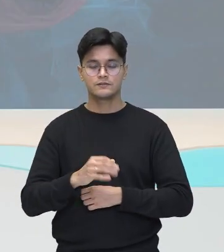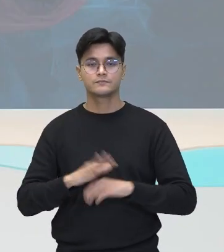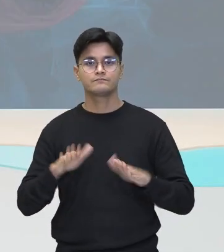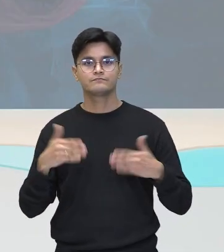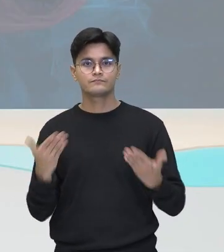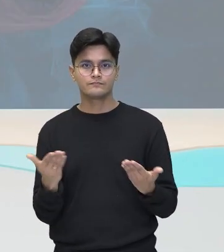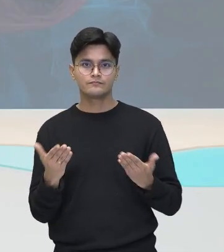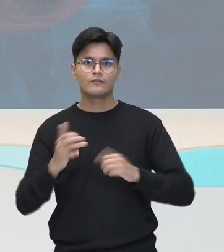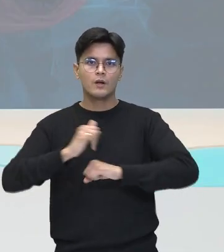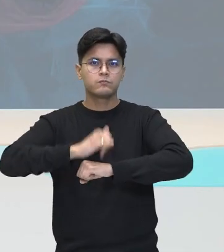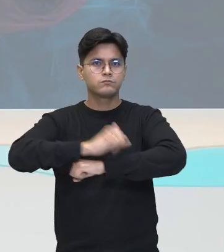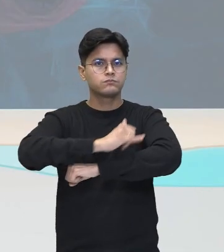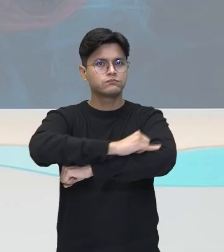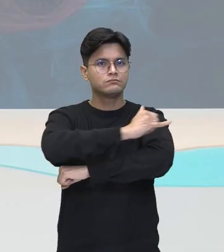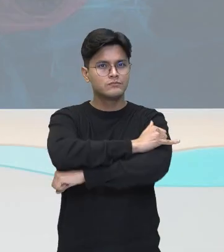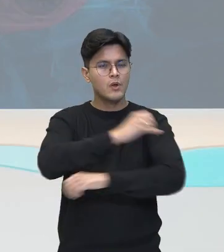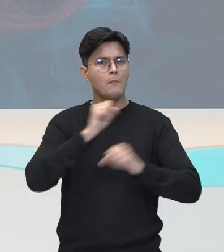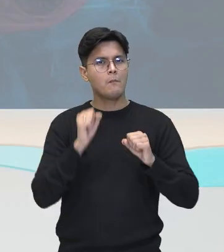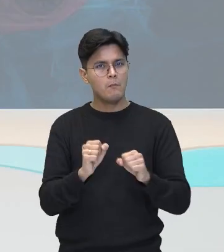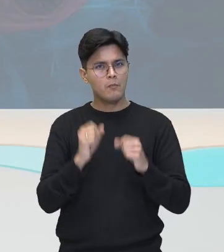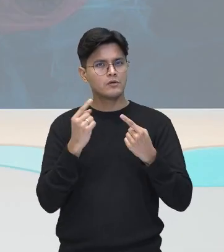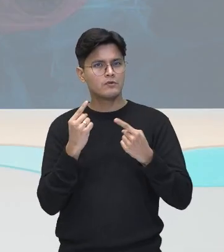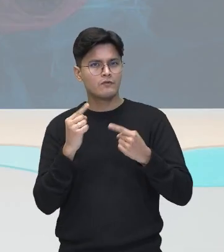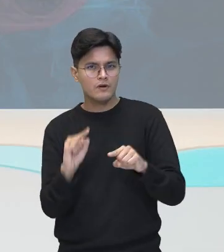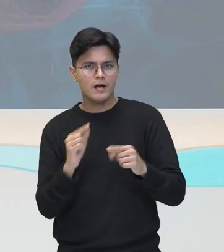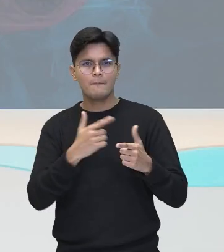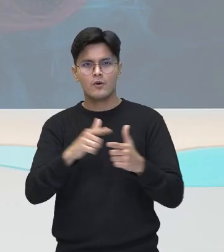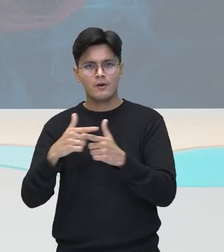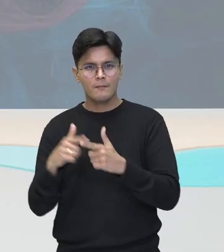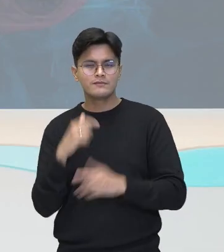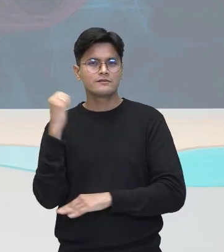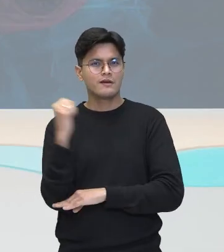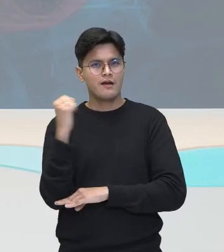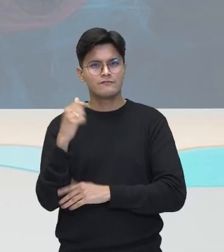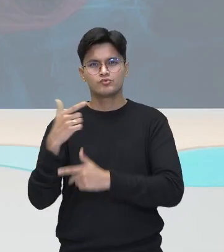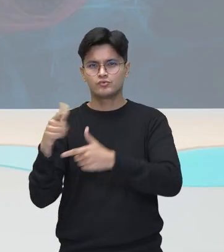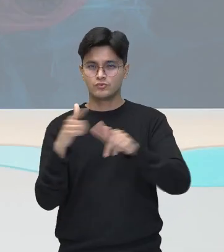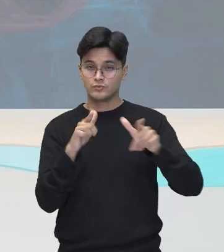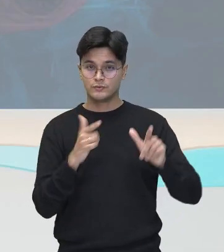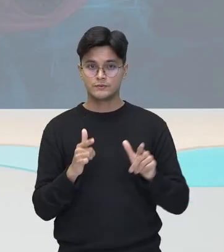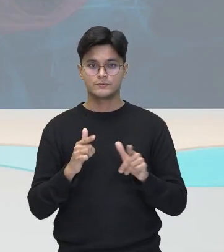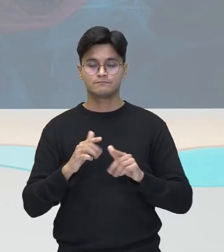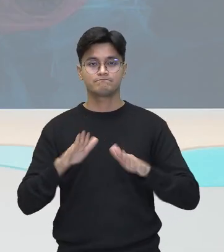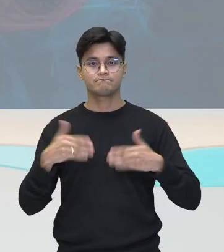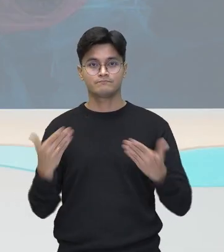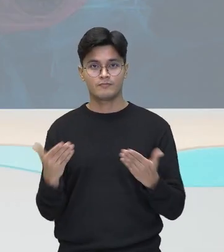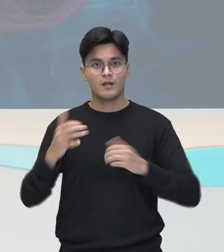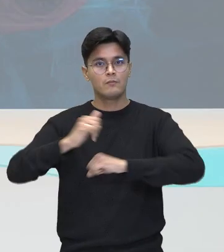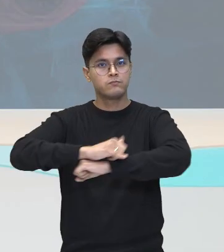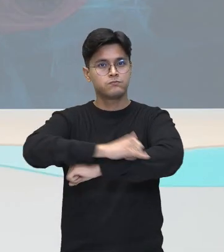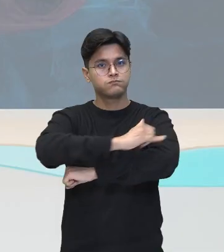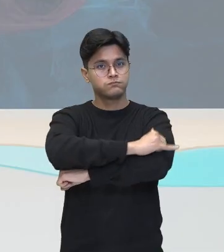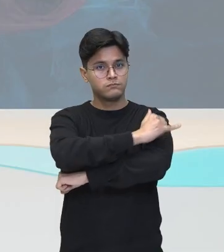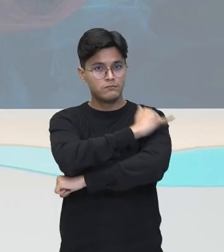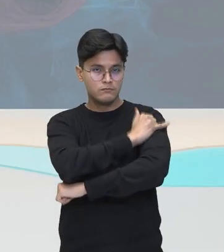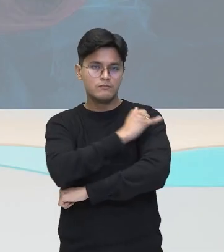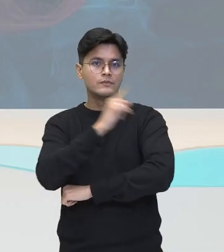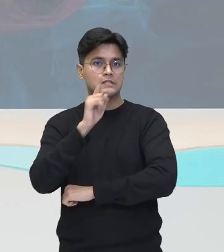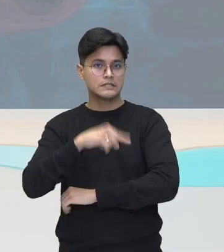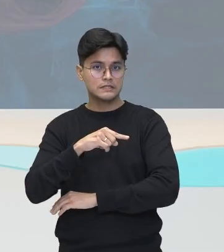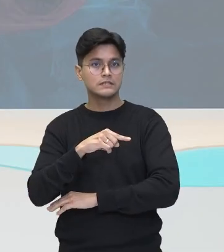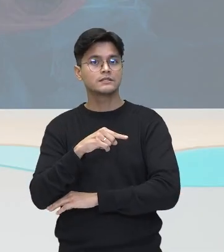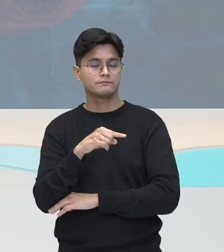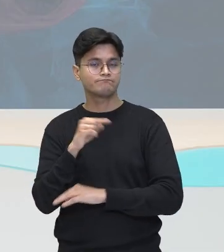o desenvolvimento de uma série de problemas graves. Então, a obesidade é um fator de risco, né? Isso aí já